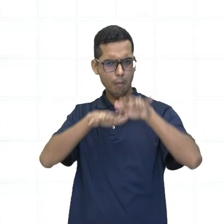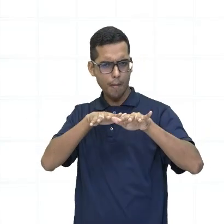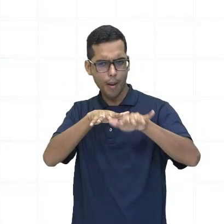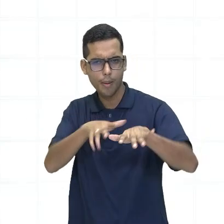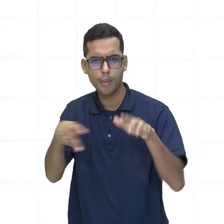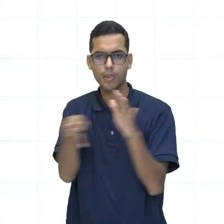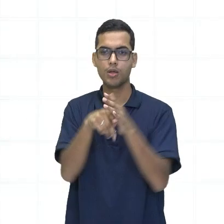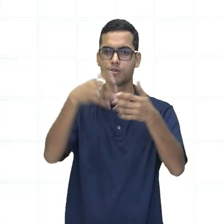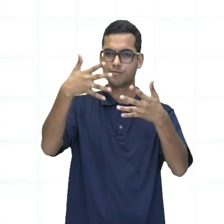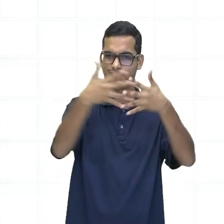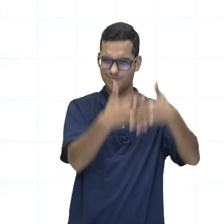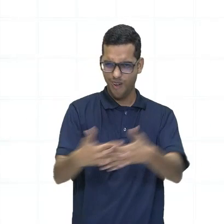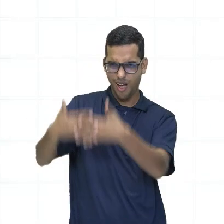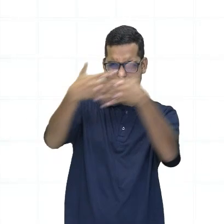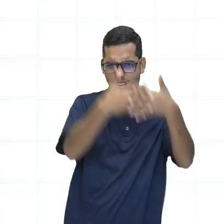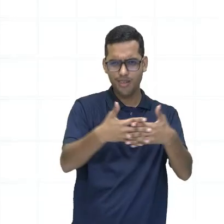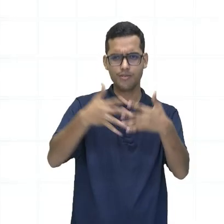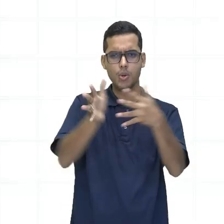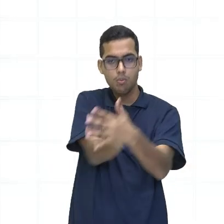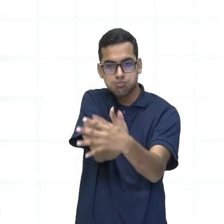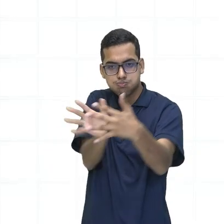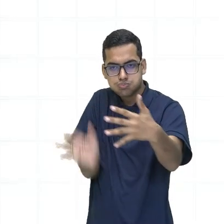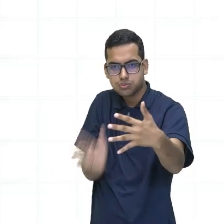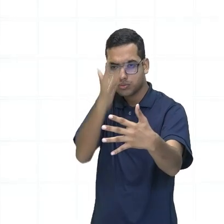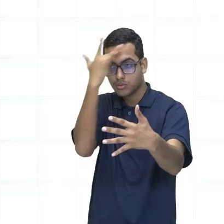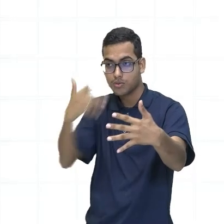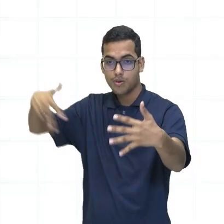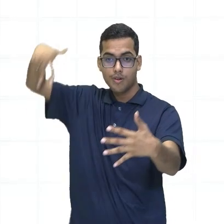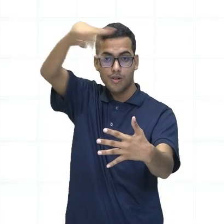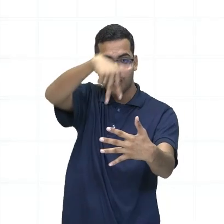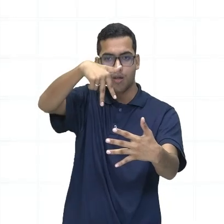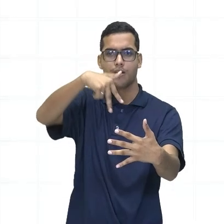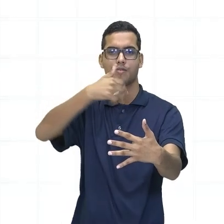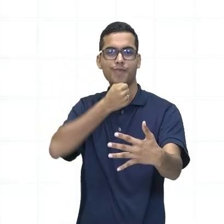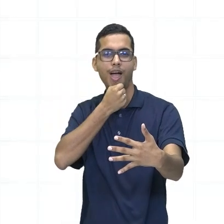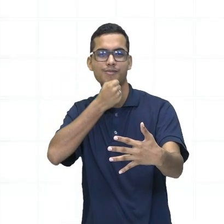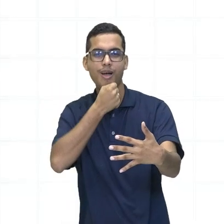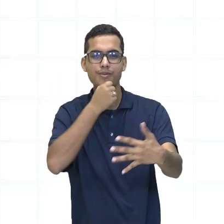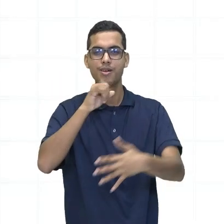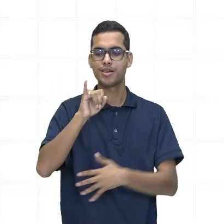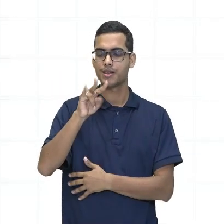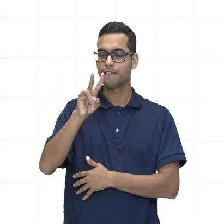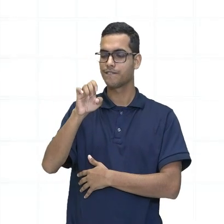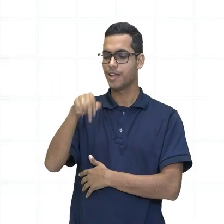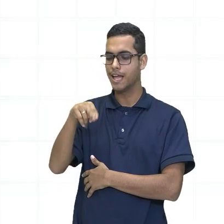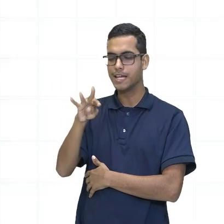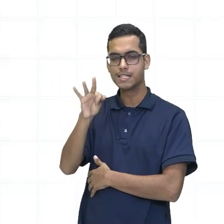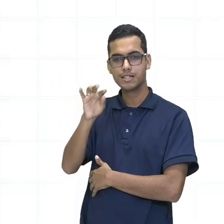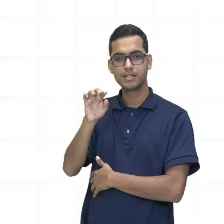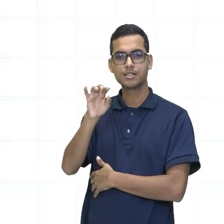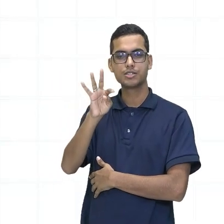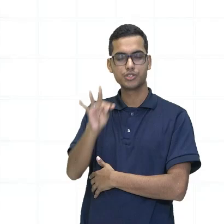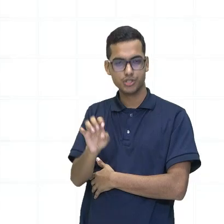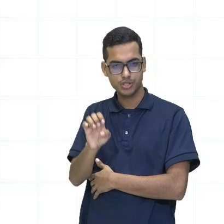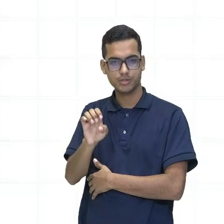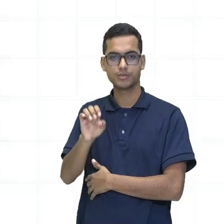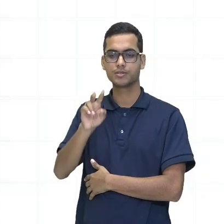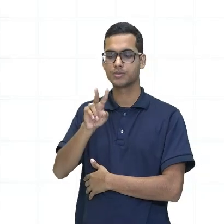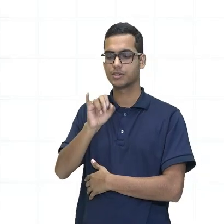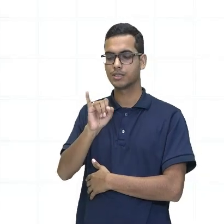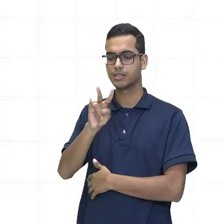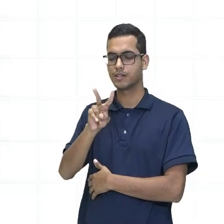ali o trio elétrico, onde estão os cantores famosos, como Ivete Sangalo e outros. Então, tem uma corda ali,